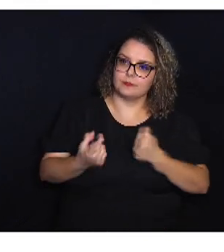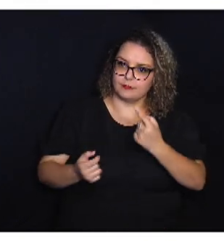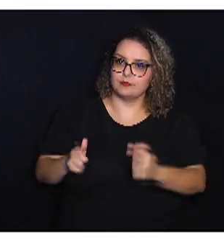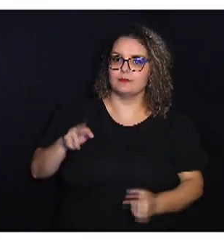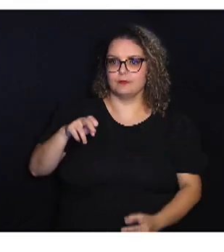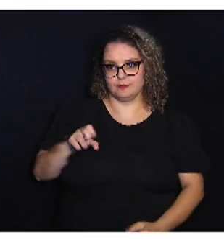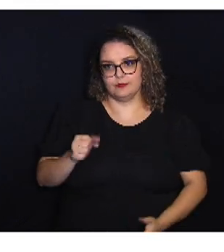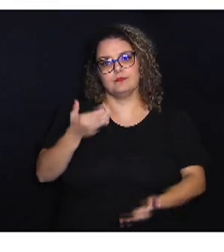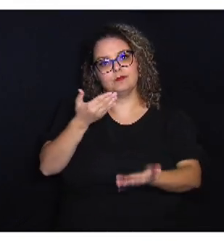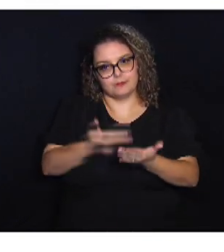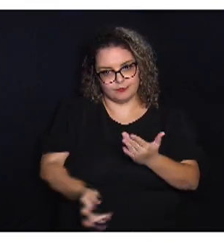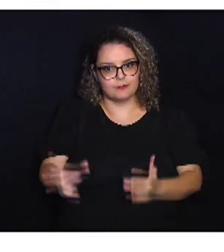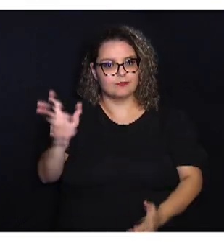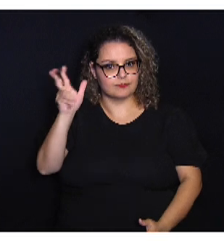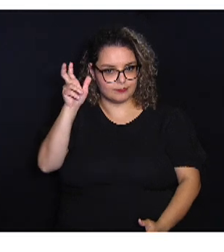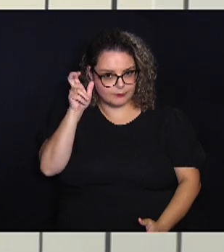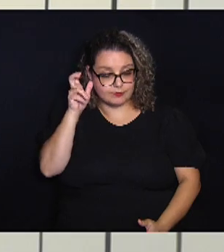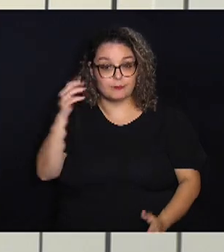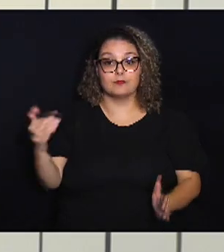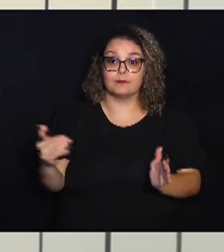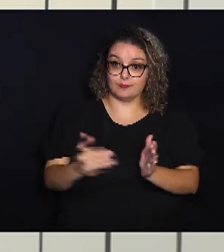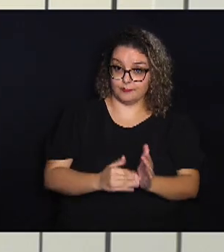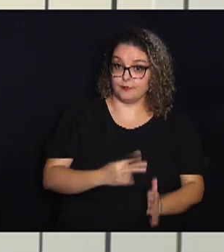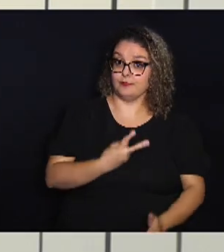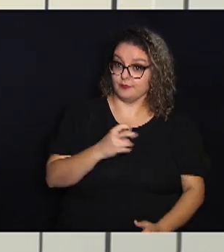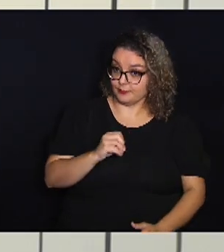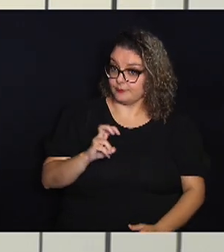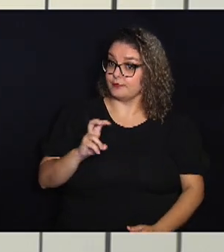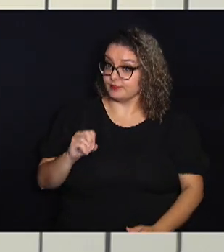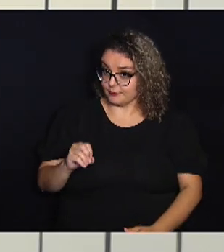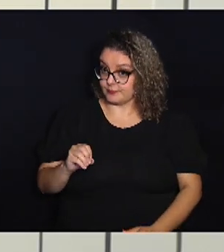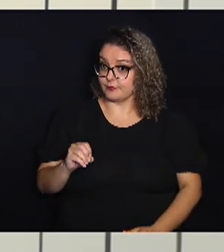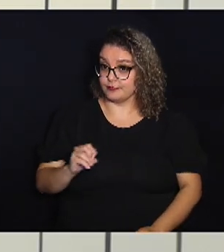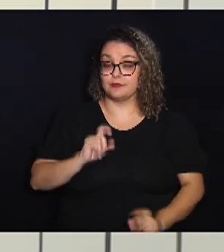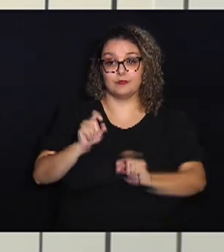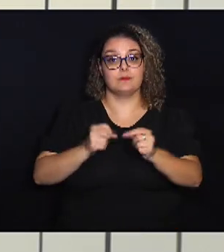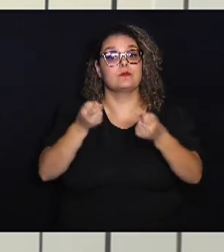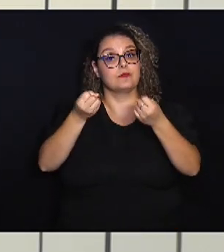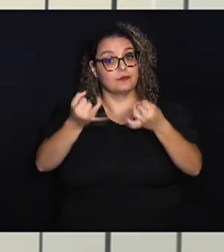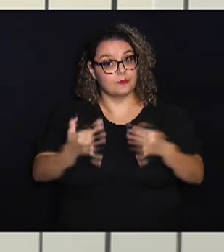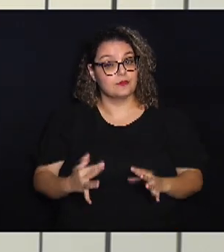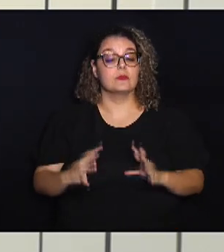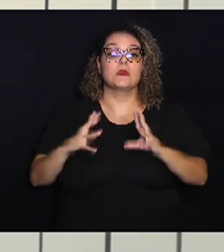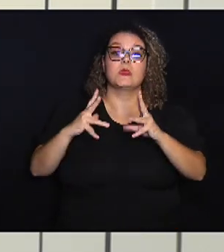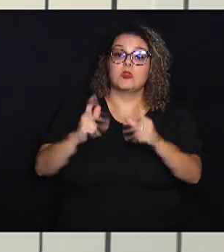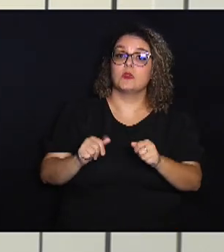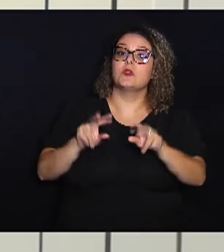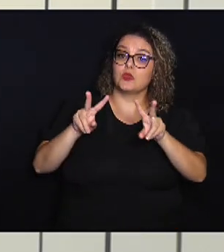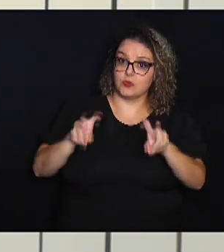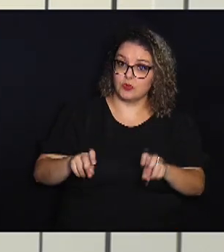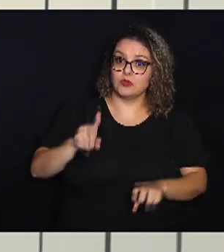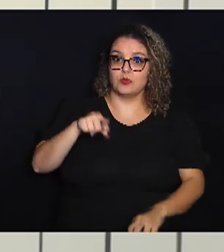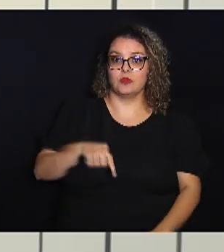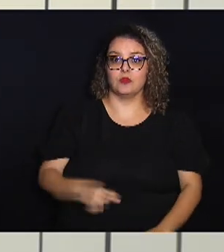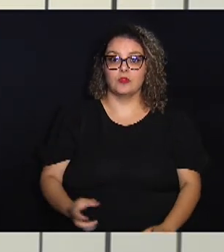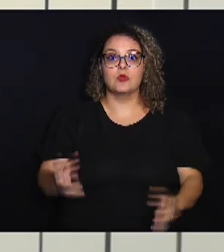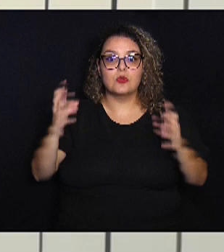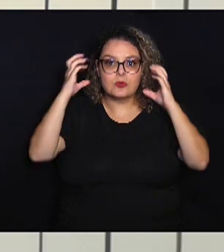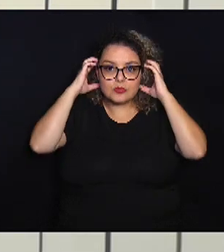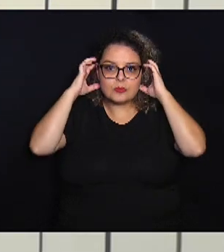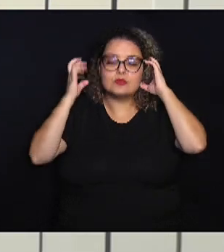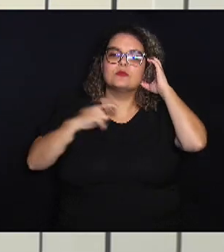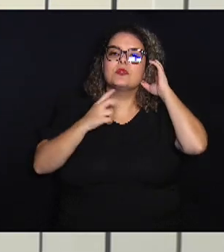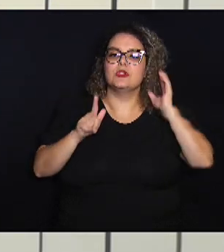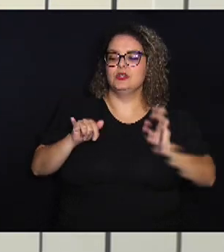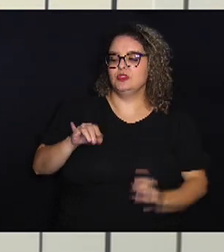perda auditiva até 2050. Quem vai explicar tudo sobre esse tema é a fonoaudióloga